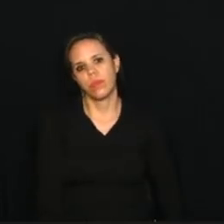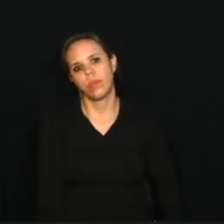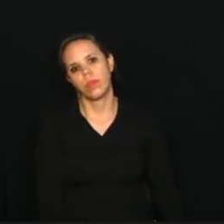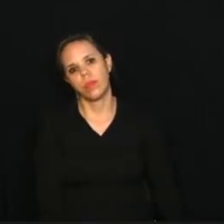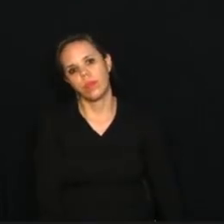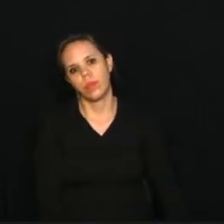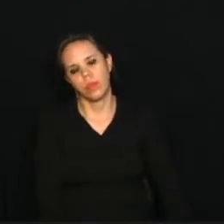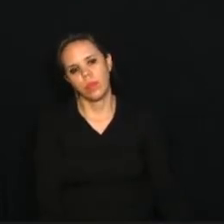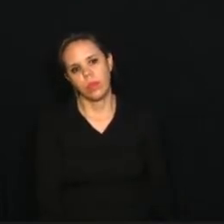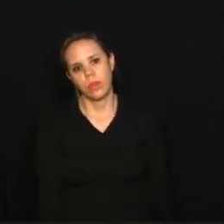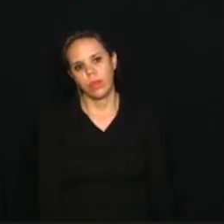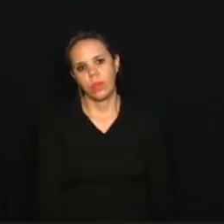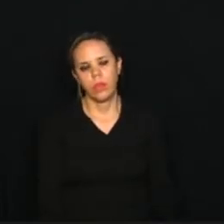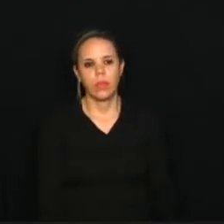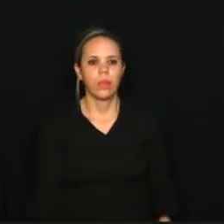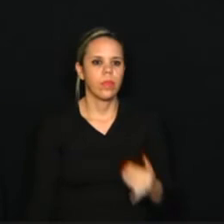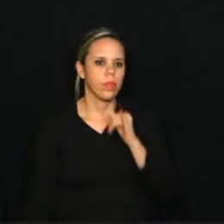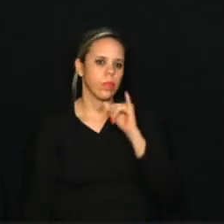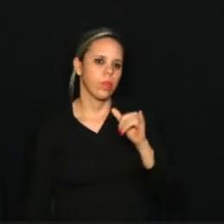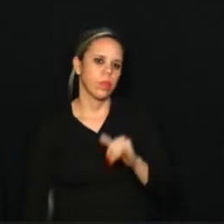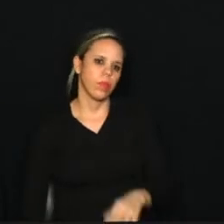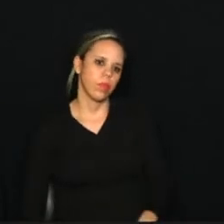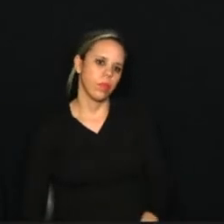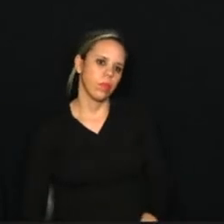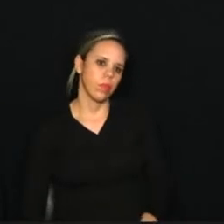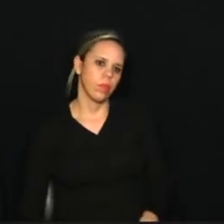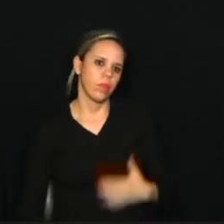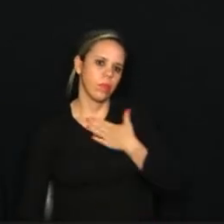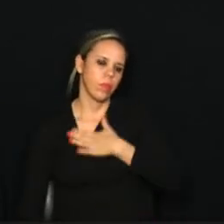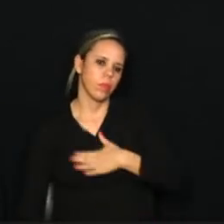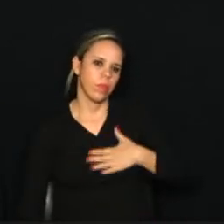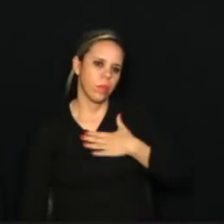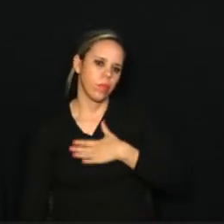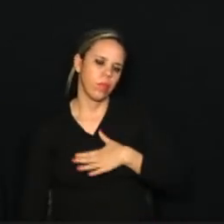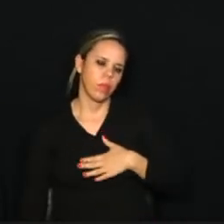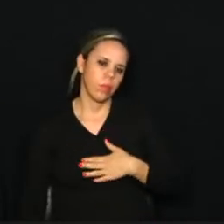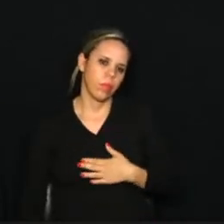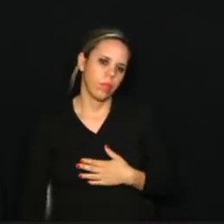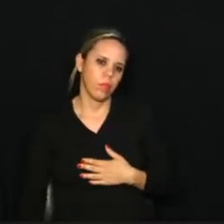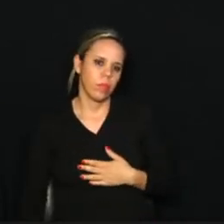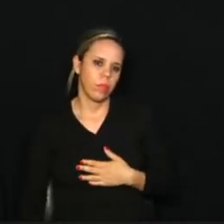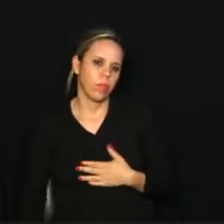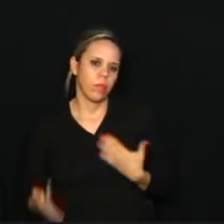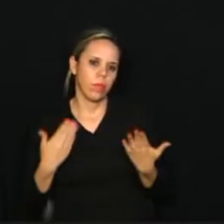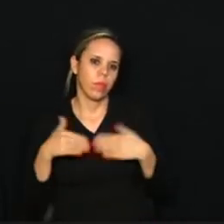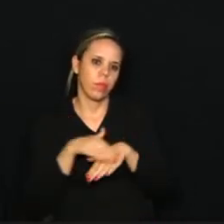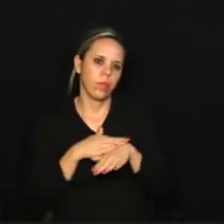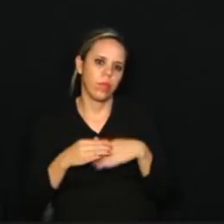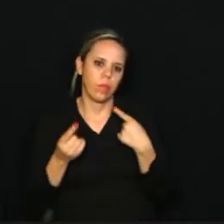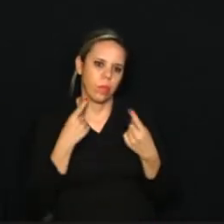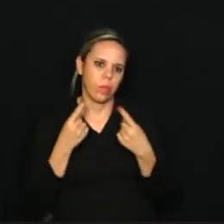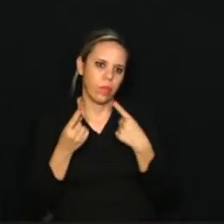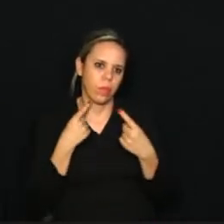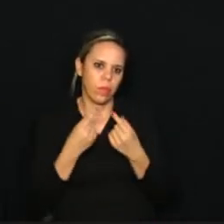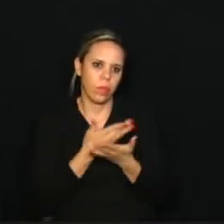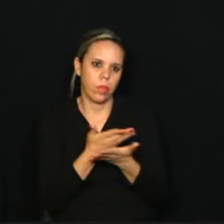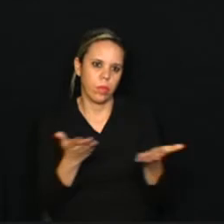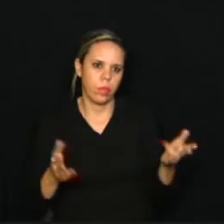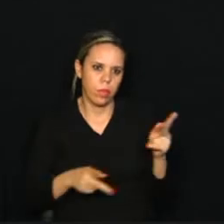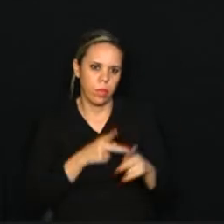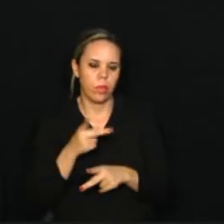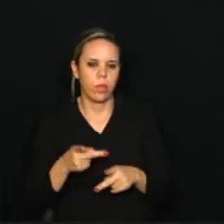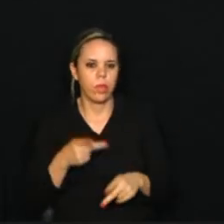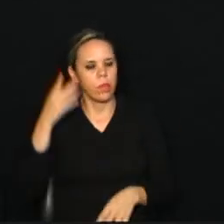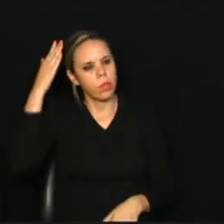Bom, queria dizer que foi um prazer muito grande, né, poder conversar, dialogar com a